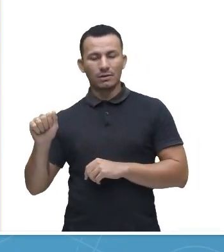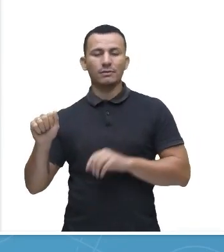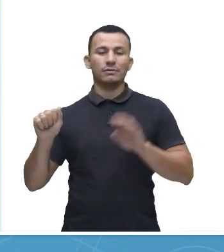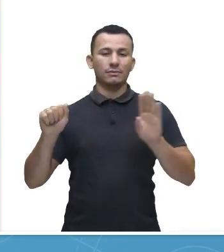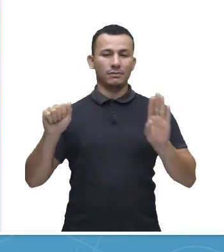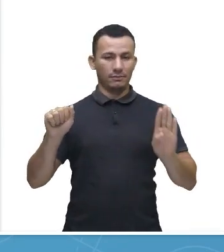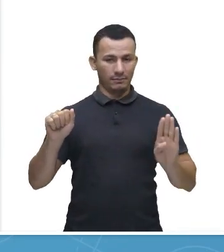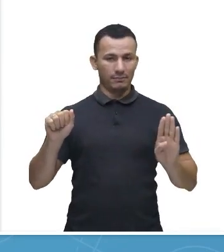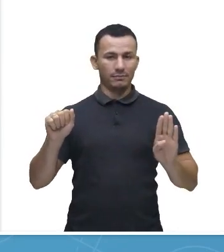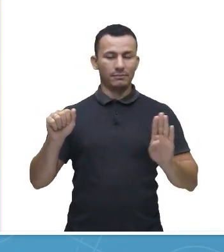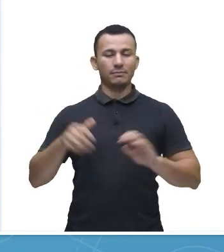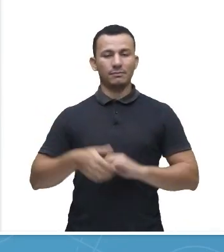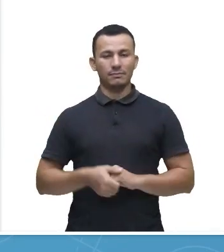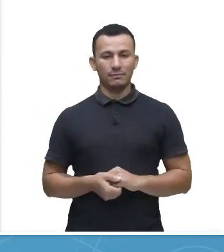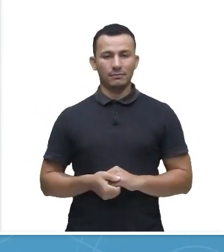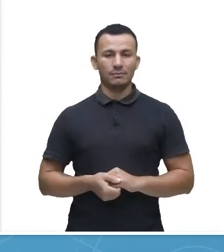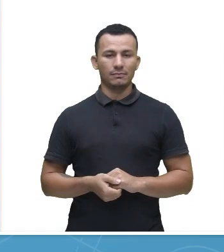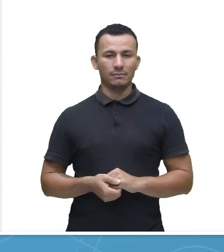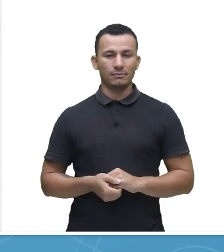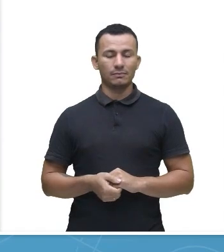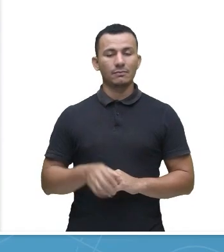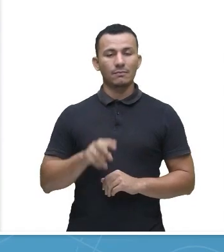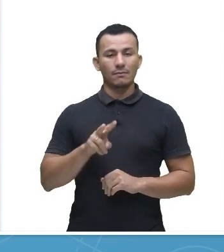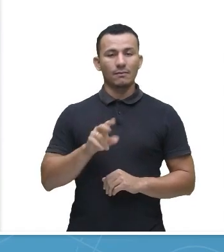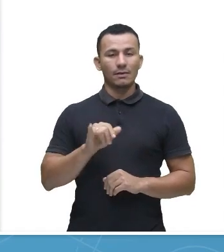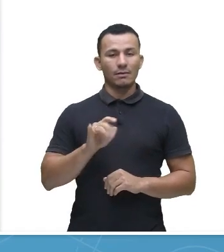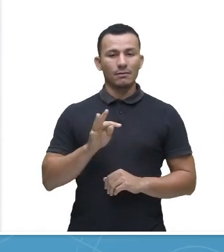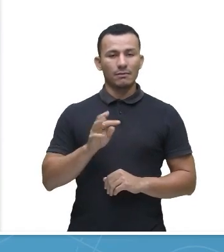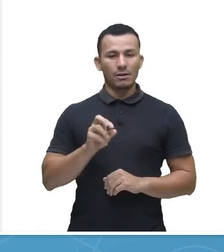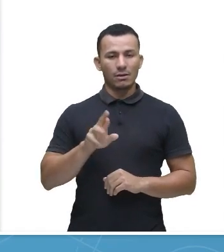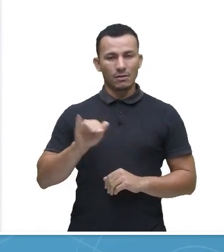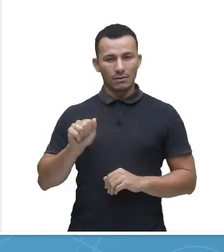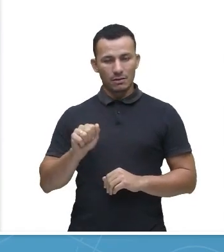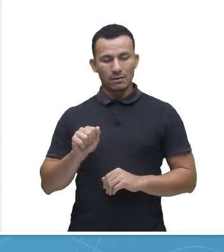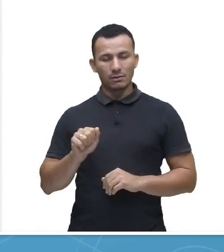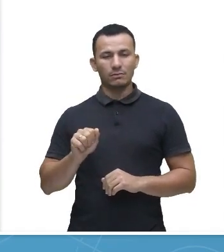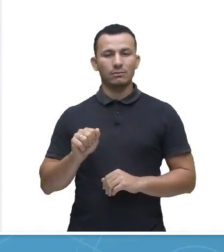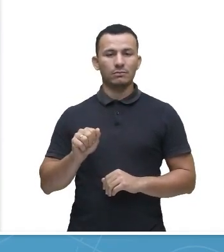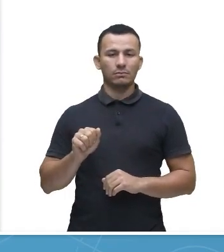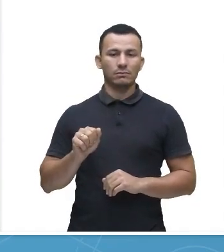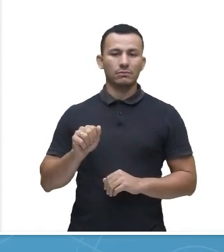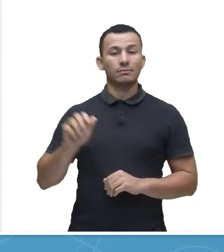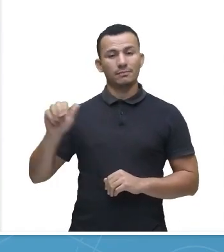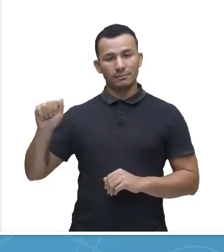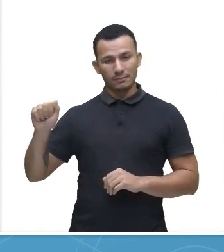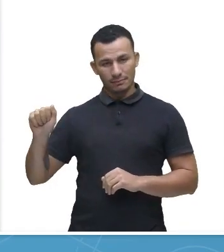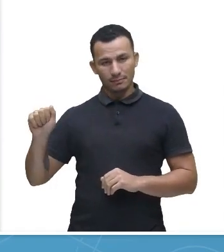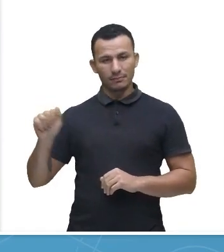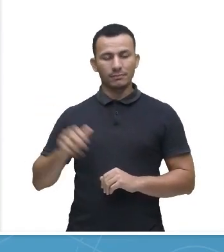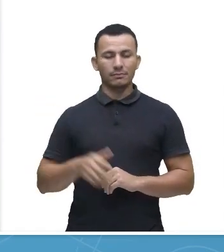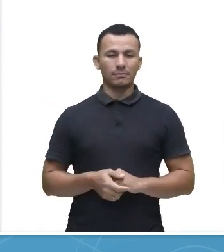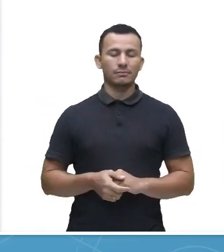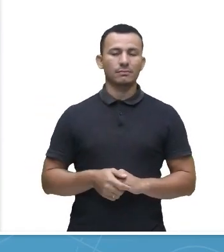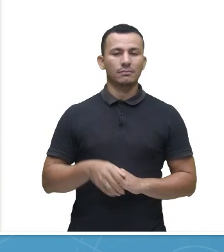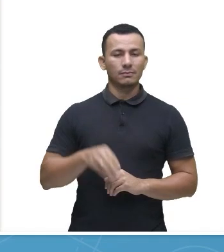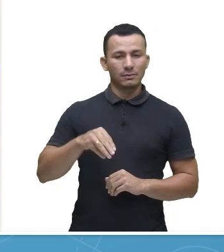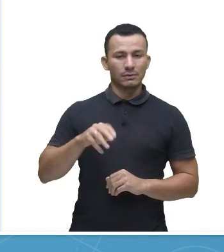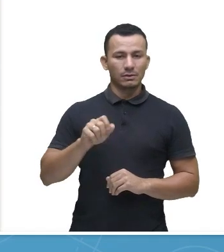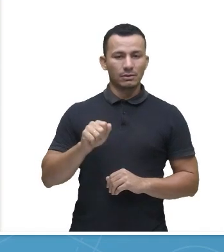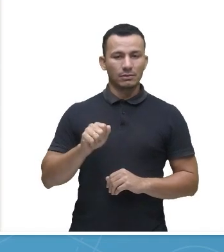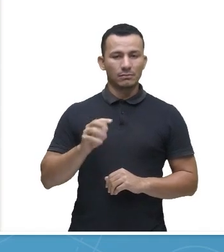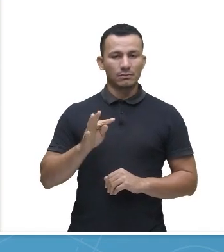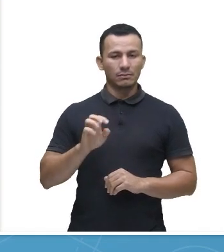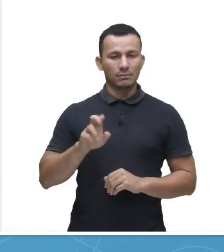B. A Vitória Yasmin escolheu a letra A. Matheus